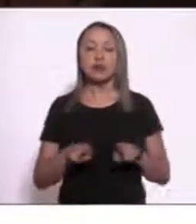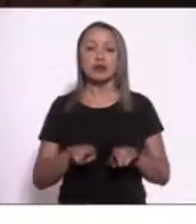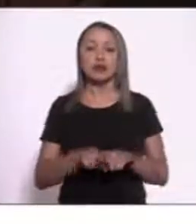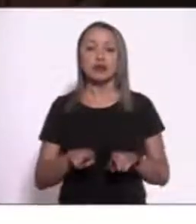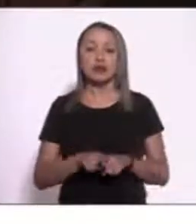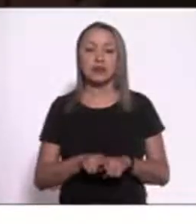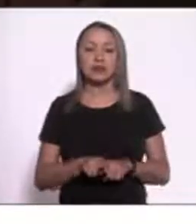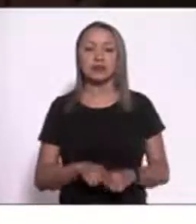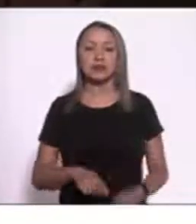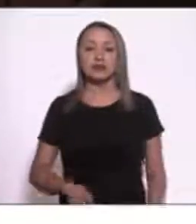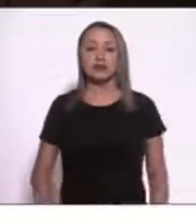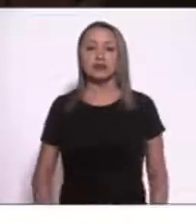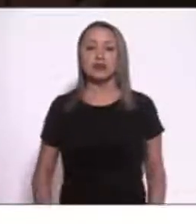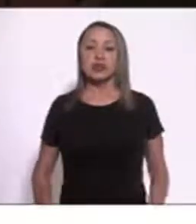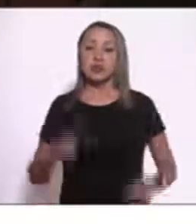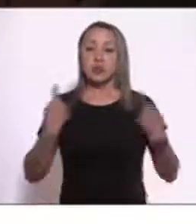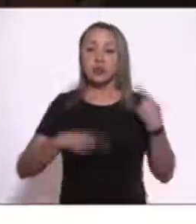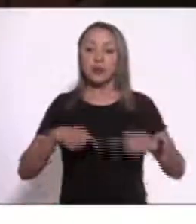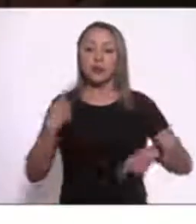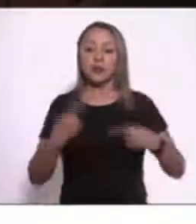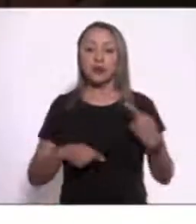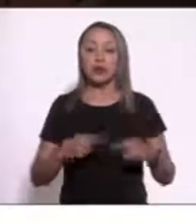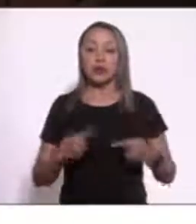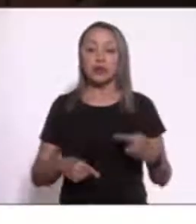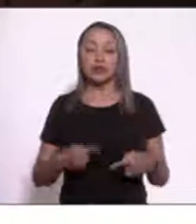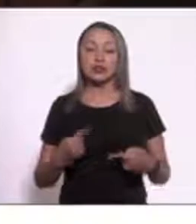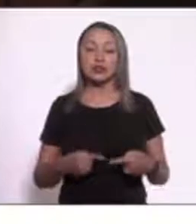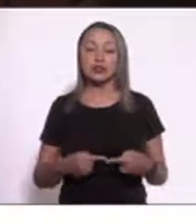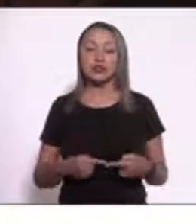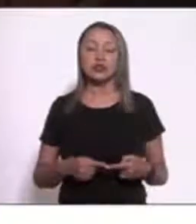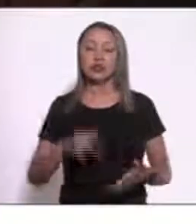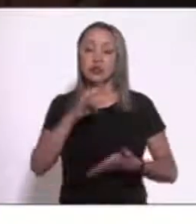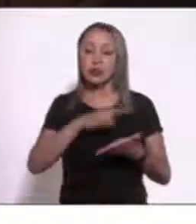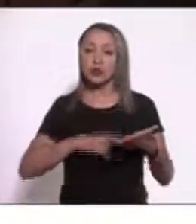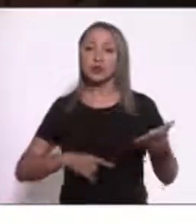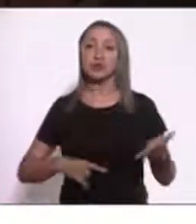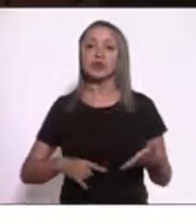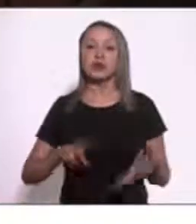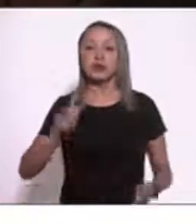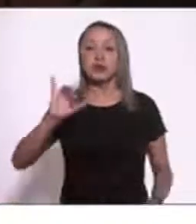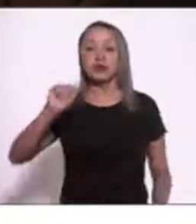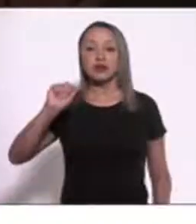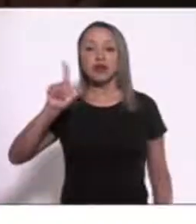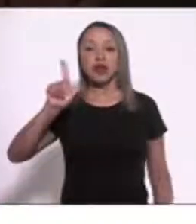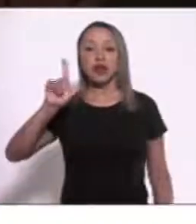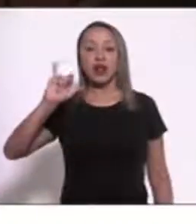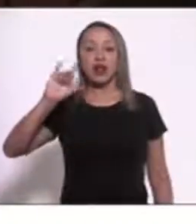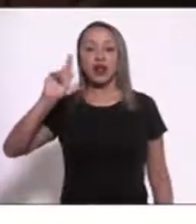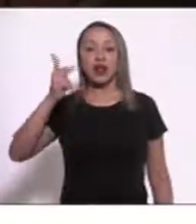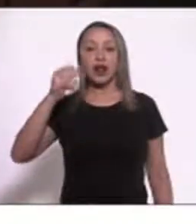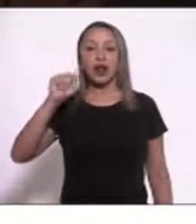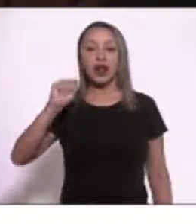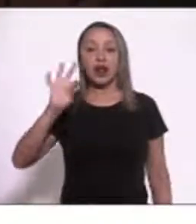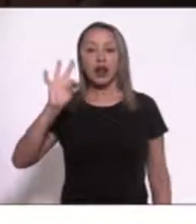foram firmados não só o contrato de concessão da Via Lagos, como também seus inúmeros